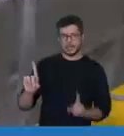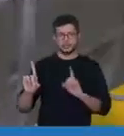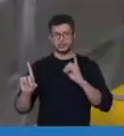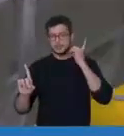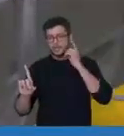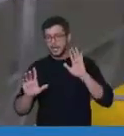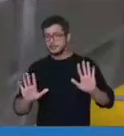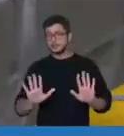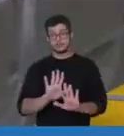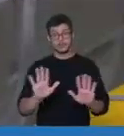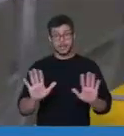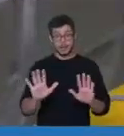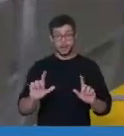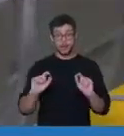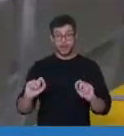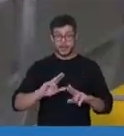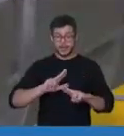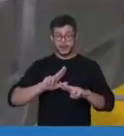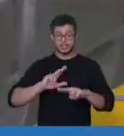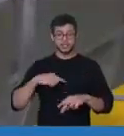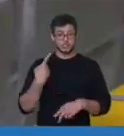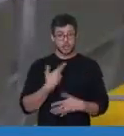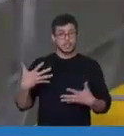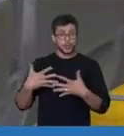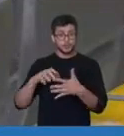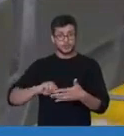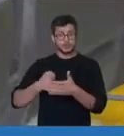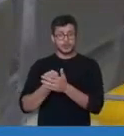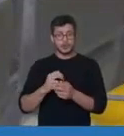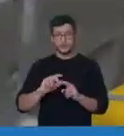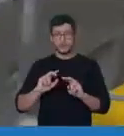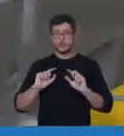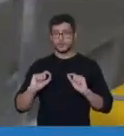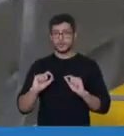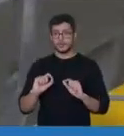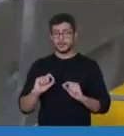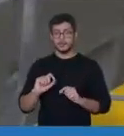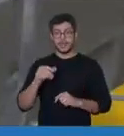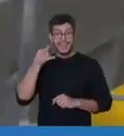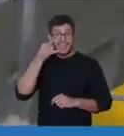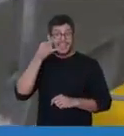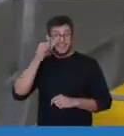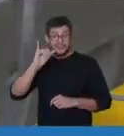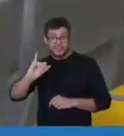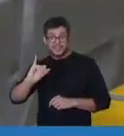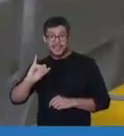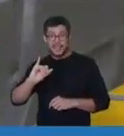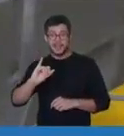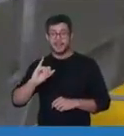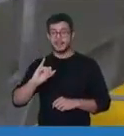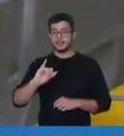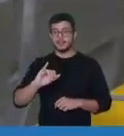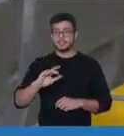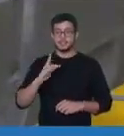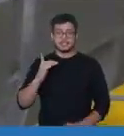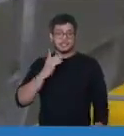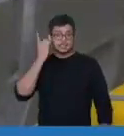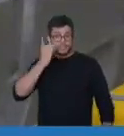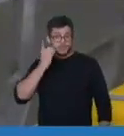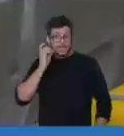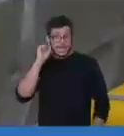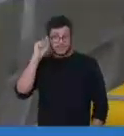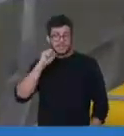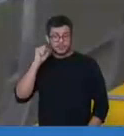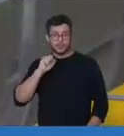os parlamentares, senadores e deputados federais não sejam desmoralizados da forma que vem sendo desmoralizada pelo